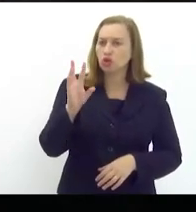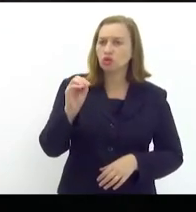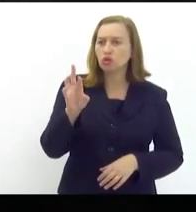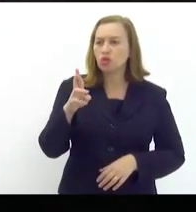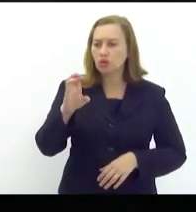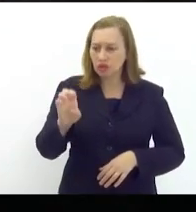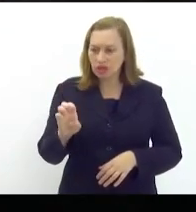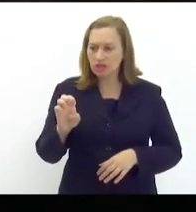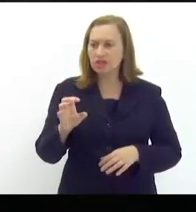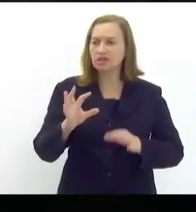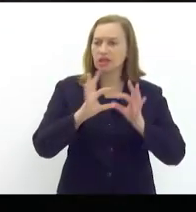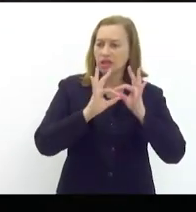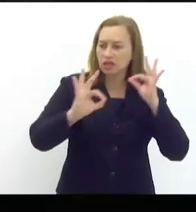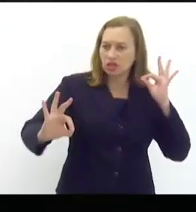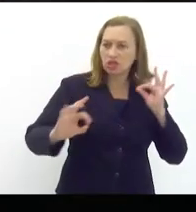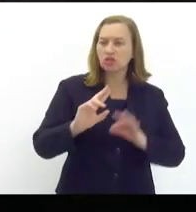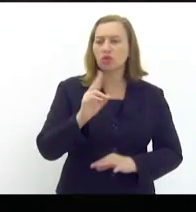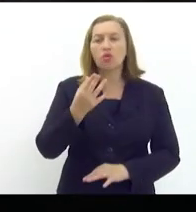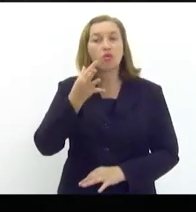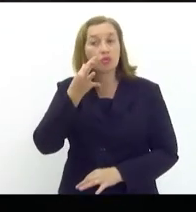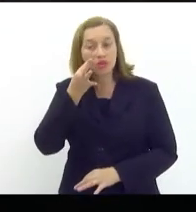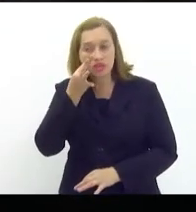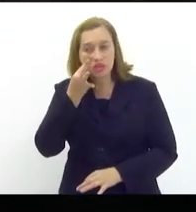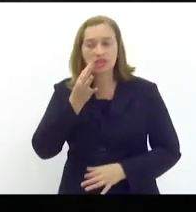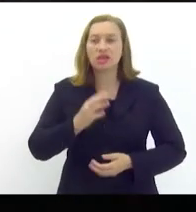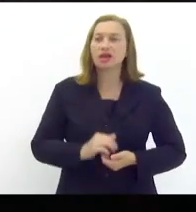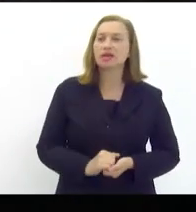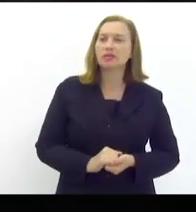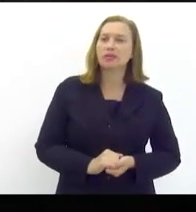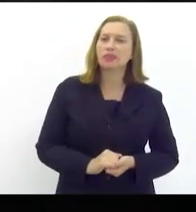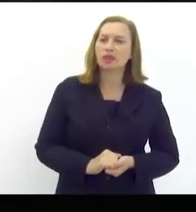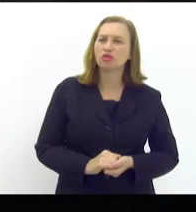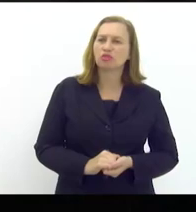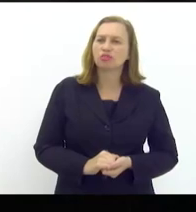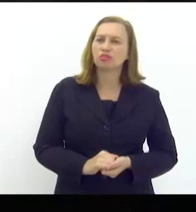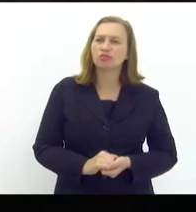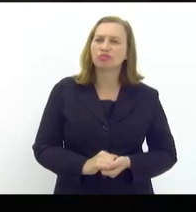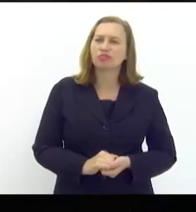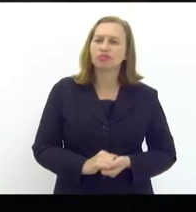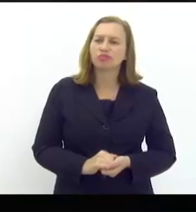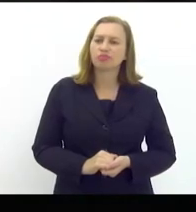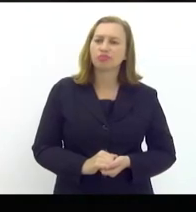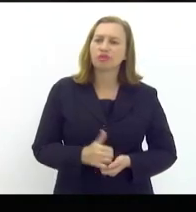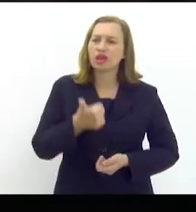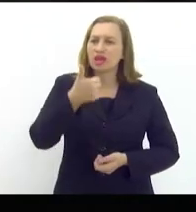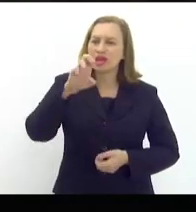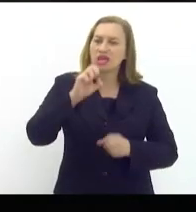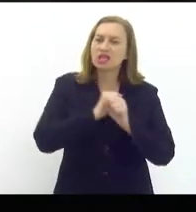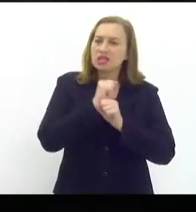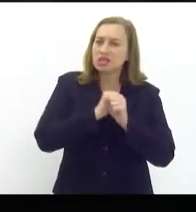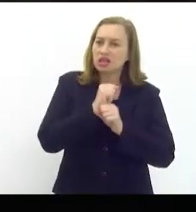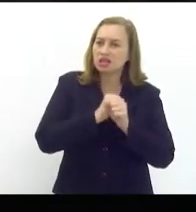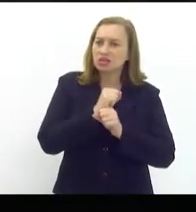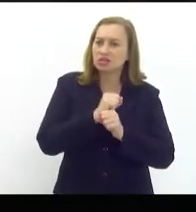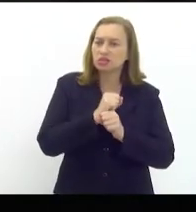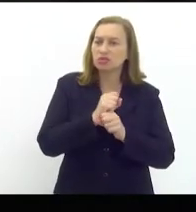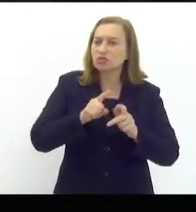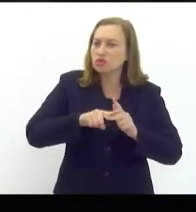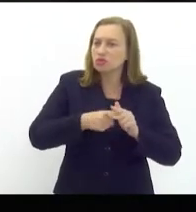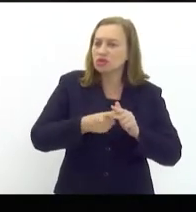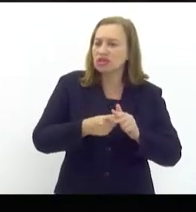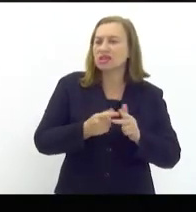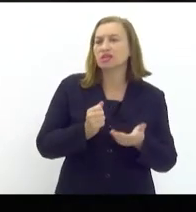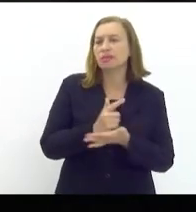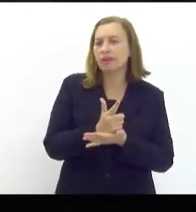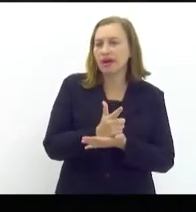presenciais elas não são reajustadas a quase 15 anos e essa situação é